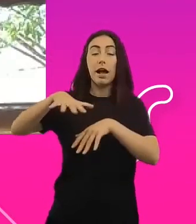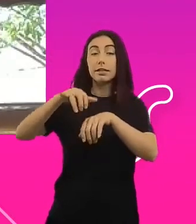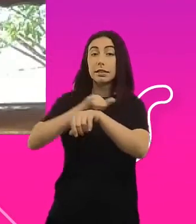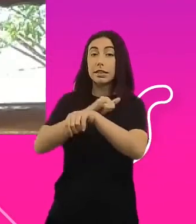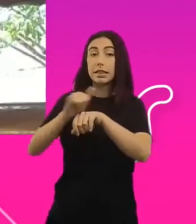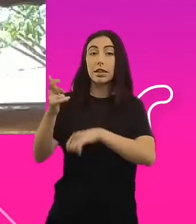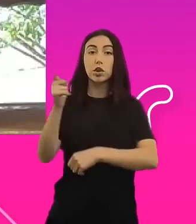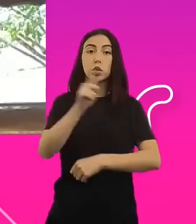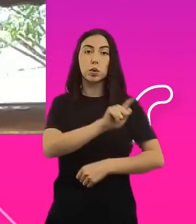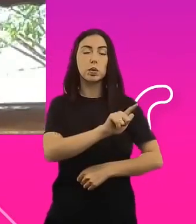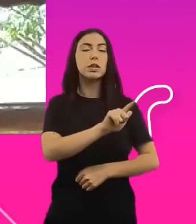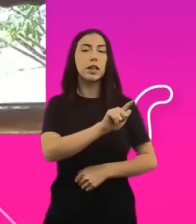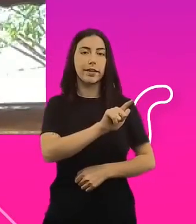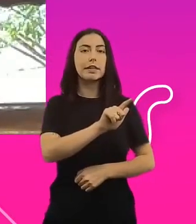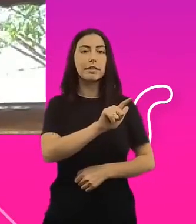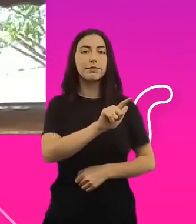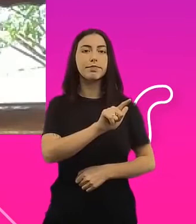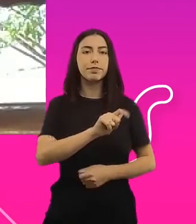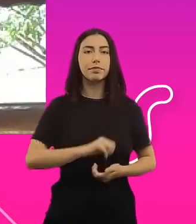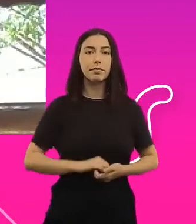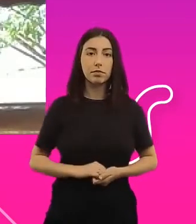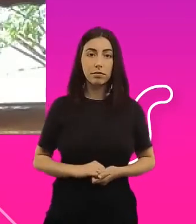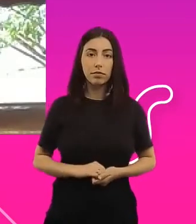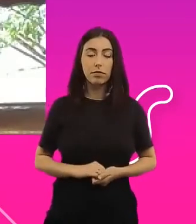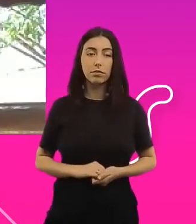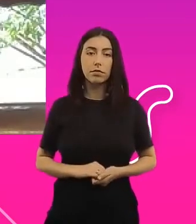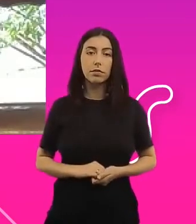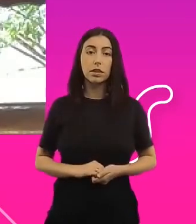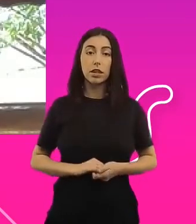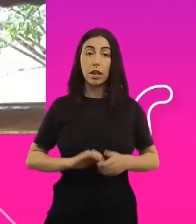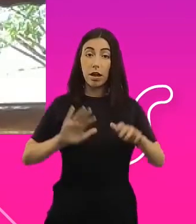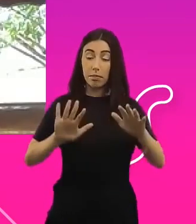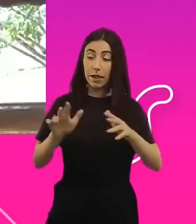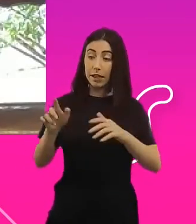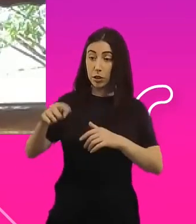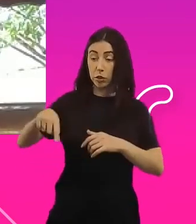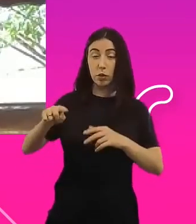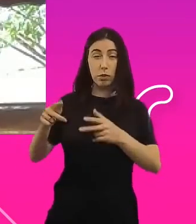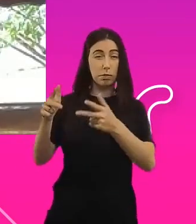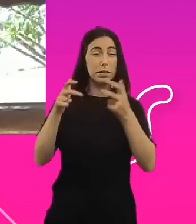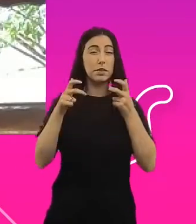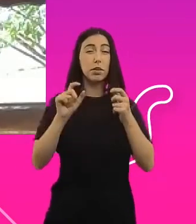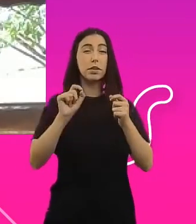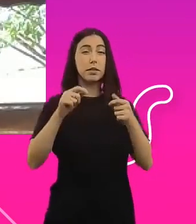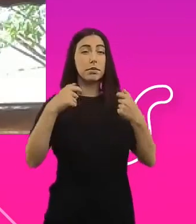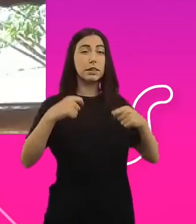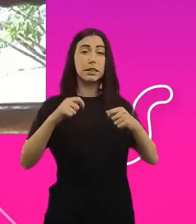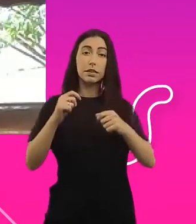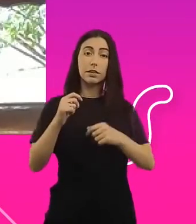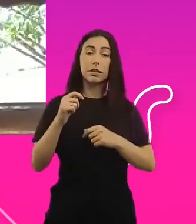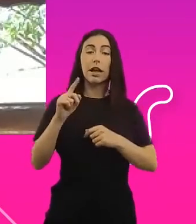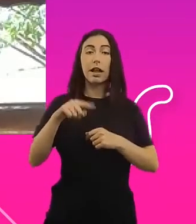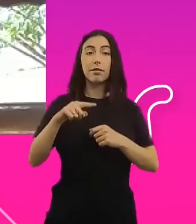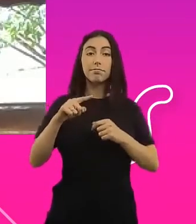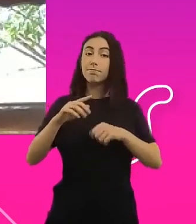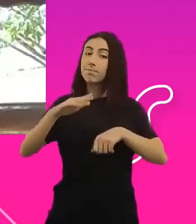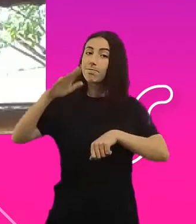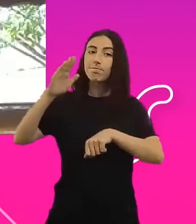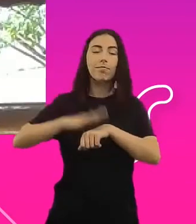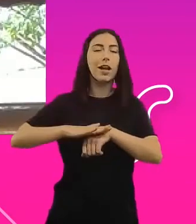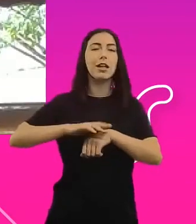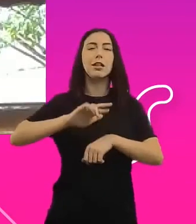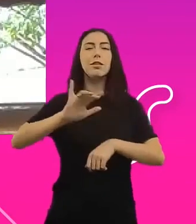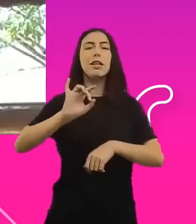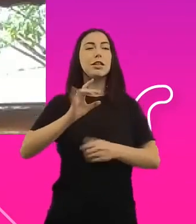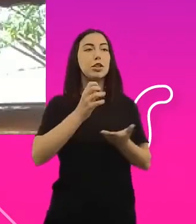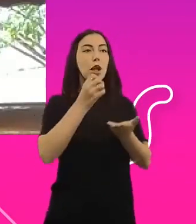gente percebeu que a gente precisava ir além, né, precisava ir além dessa questão de apenas realizar uma doação, que é super importante,